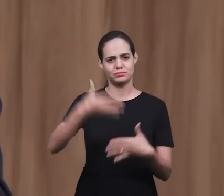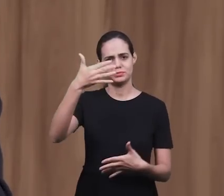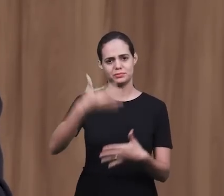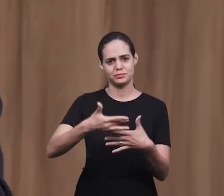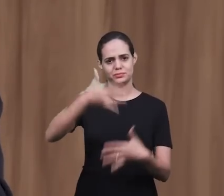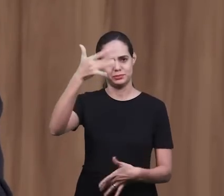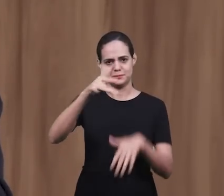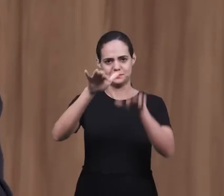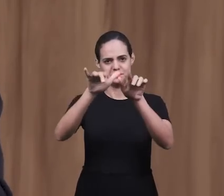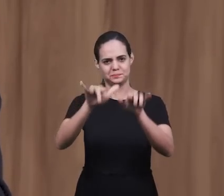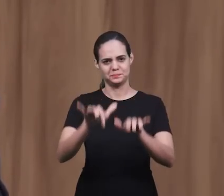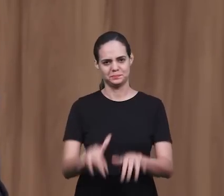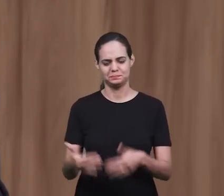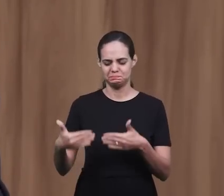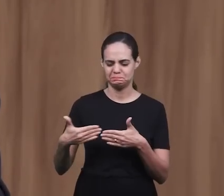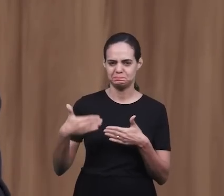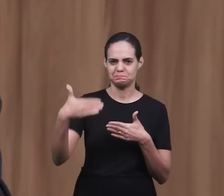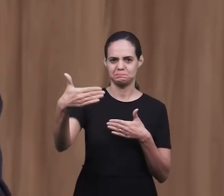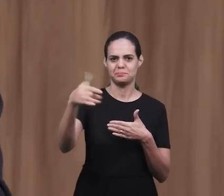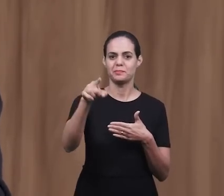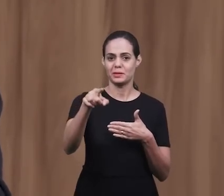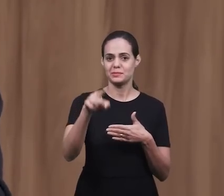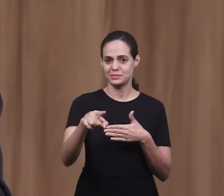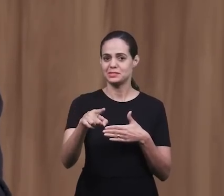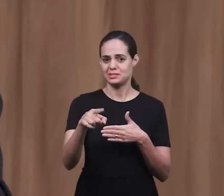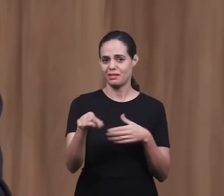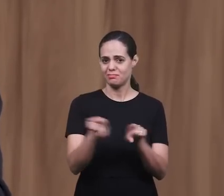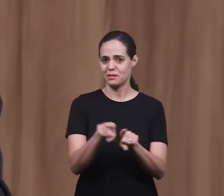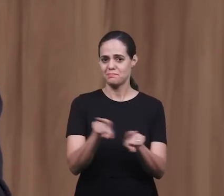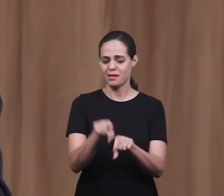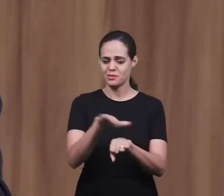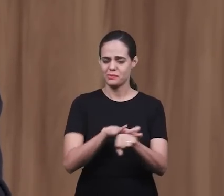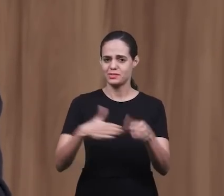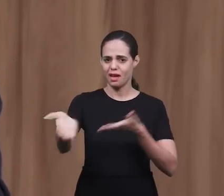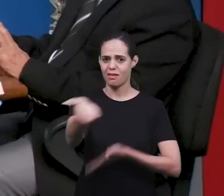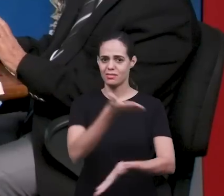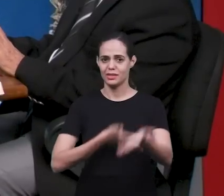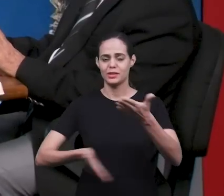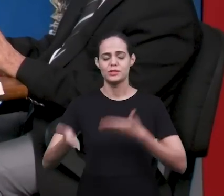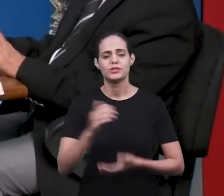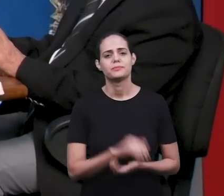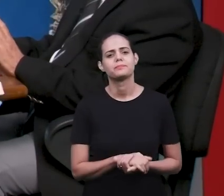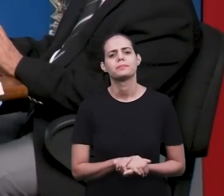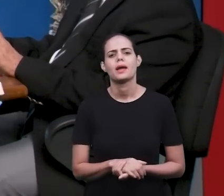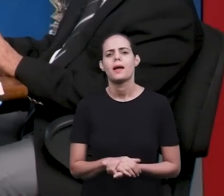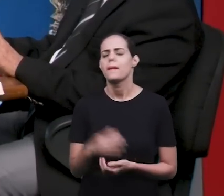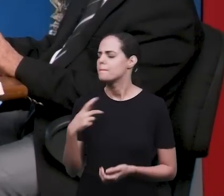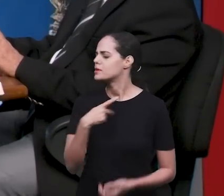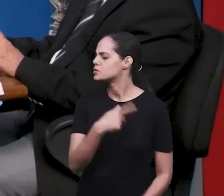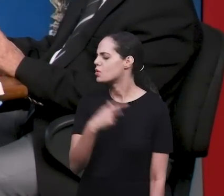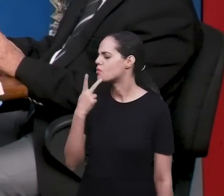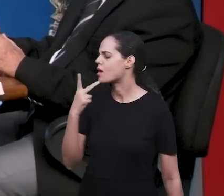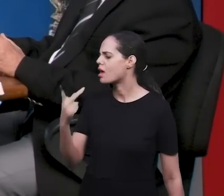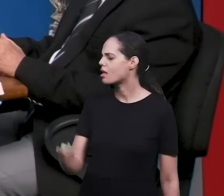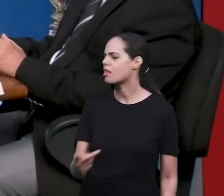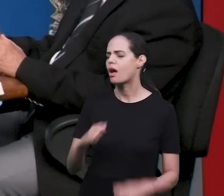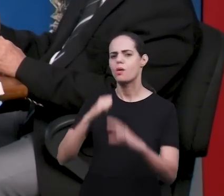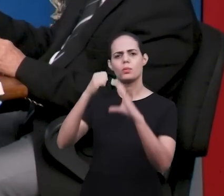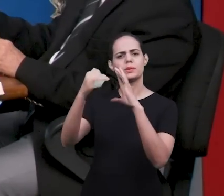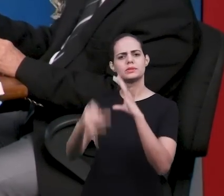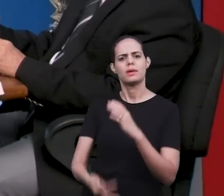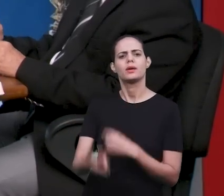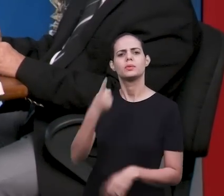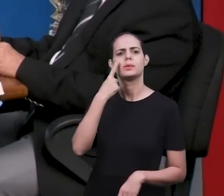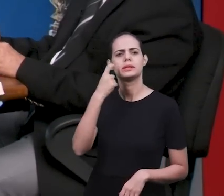né? Muito bem, nós iremos começar aqui hoje, pastor Fernando, vamos falar hoje aqui sobre um aspecto interessante de